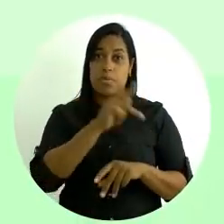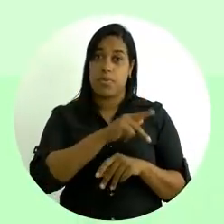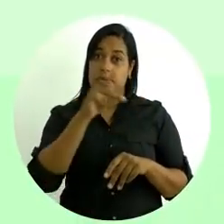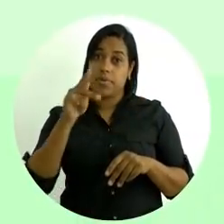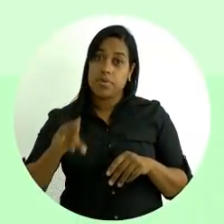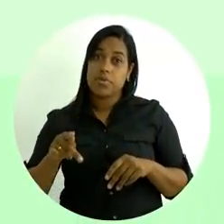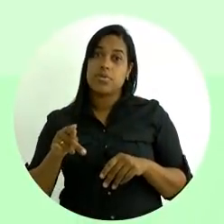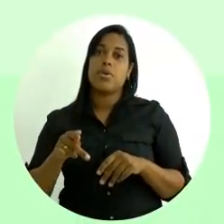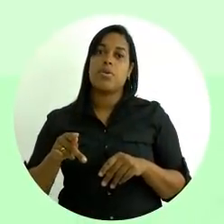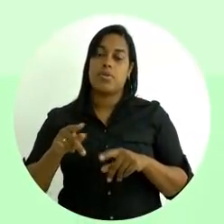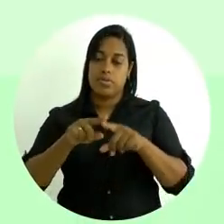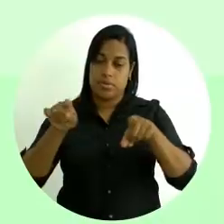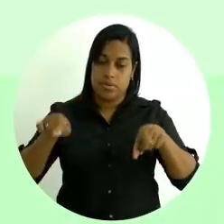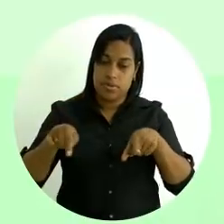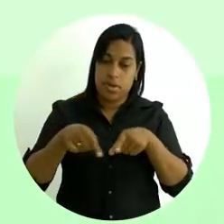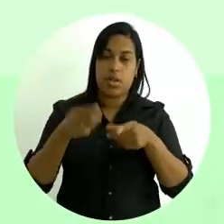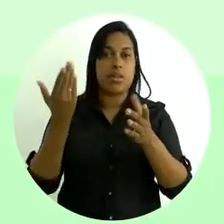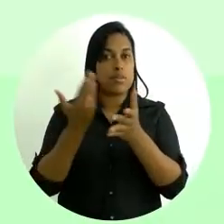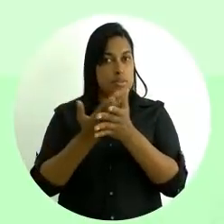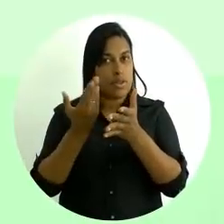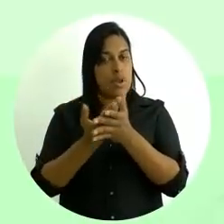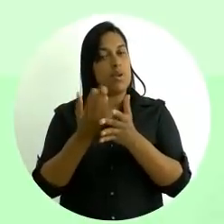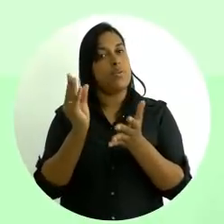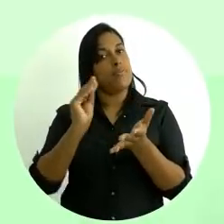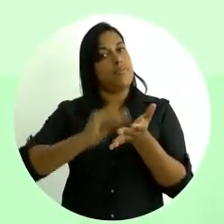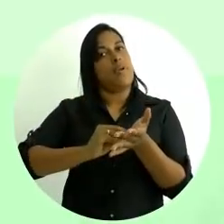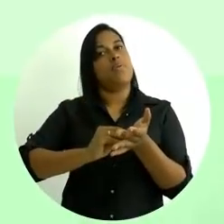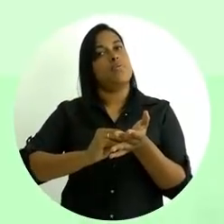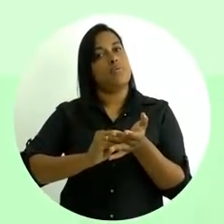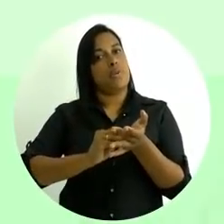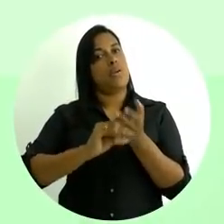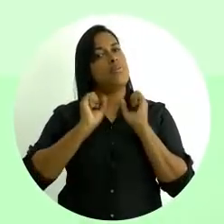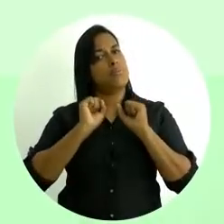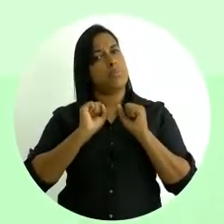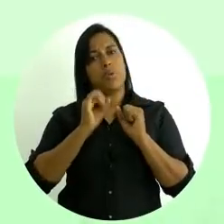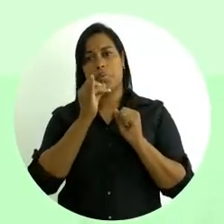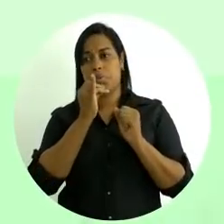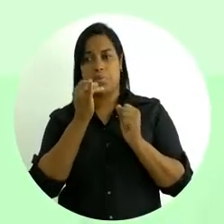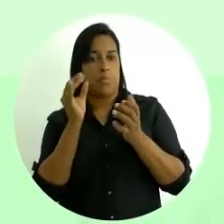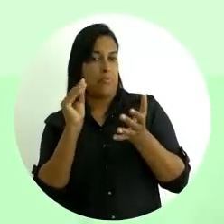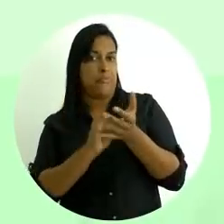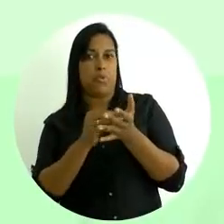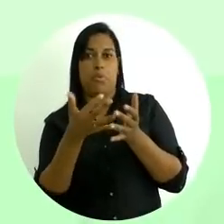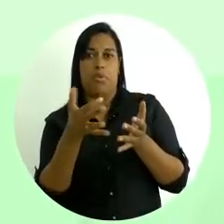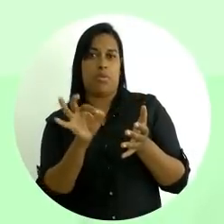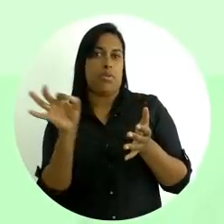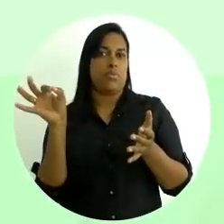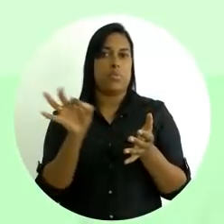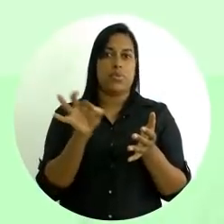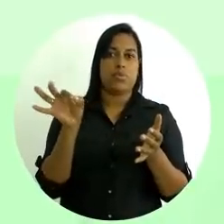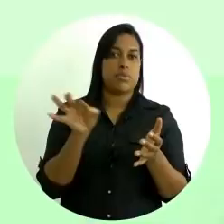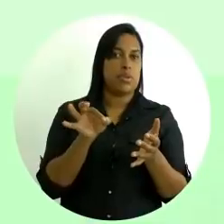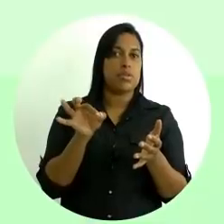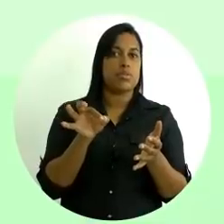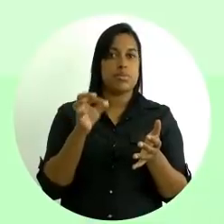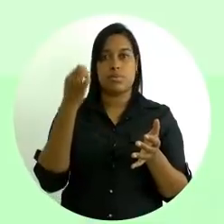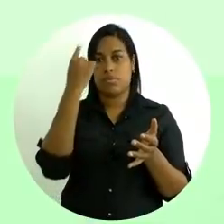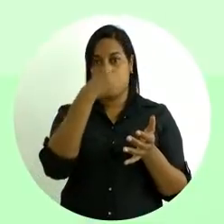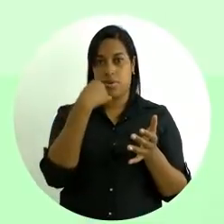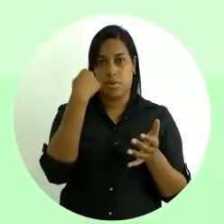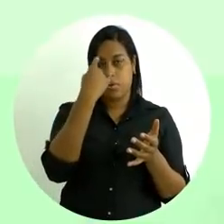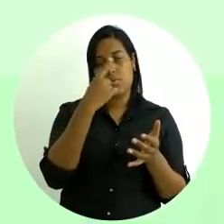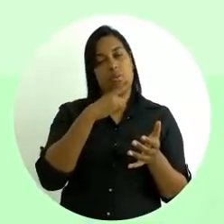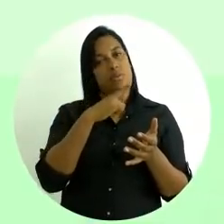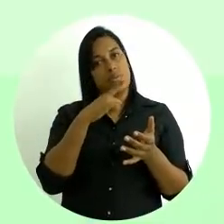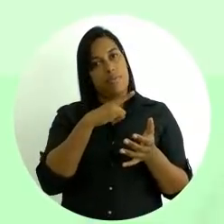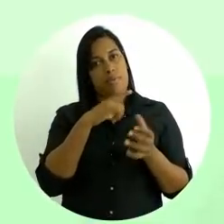Então o professor regente, em termos de falta, ele pode até faltar 10% da